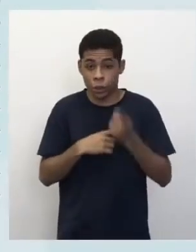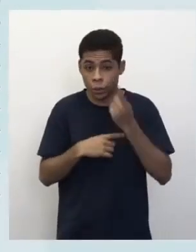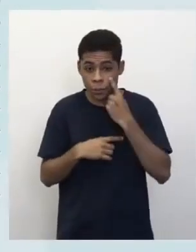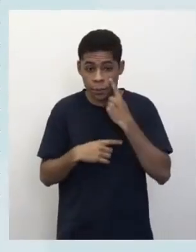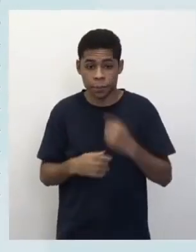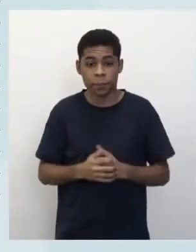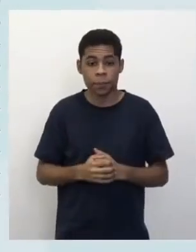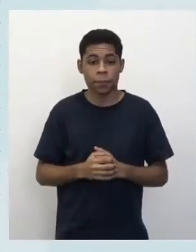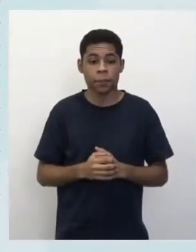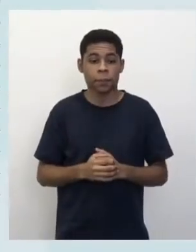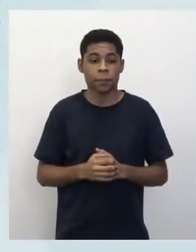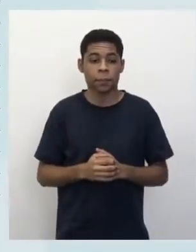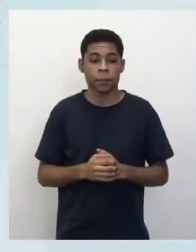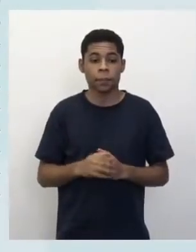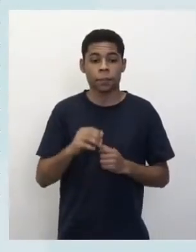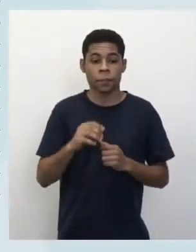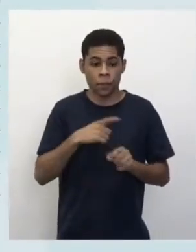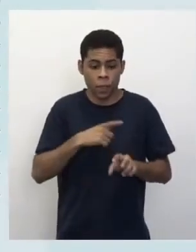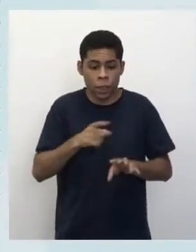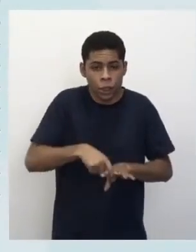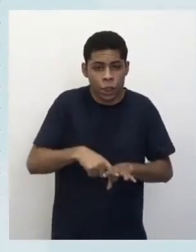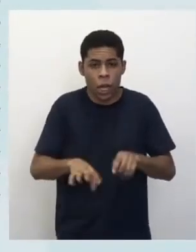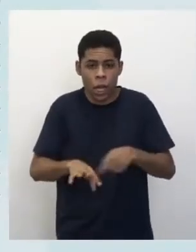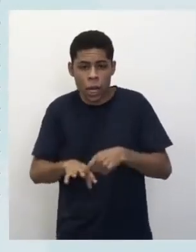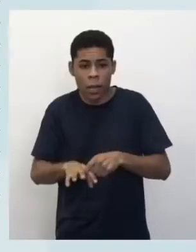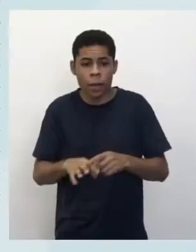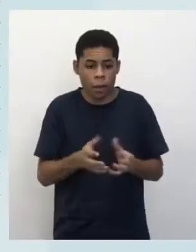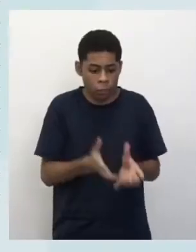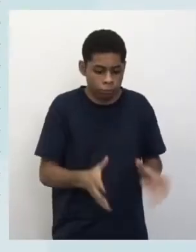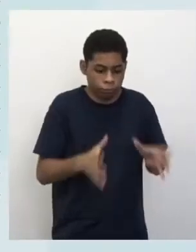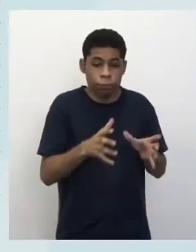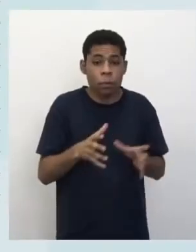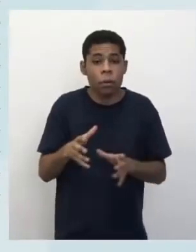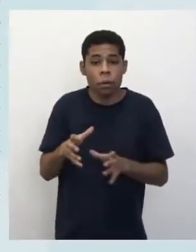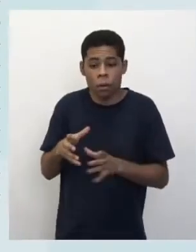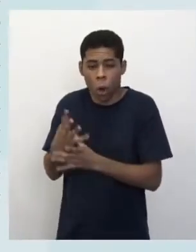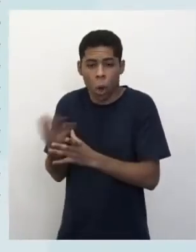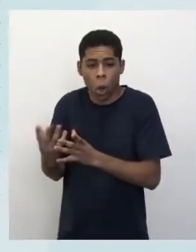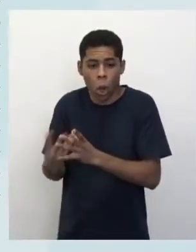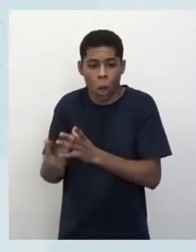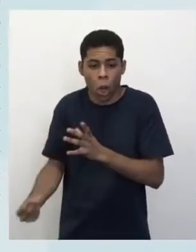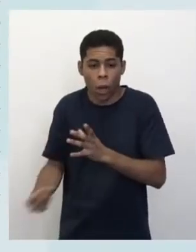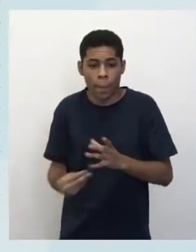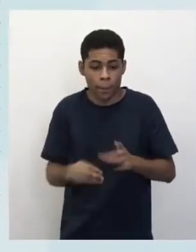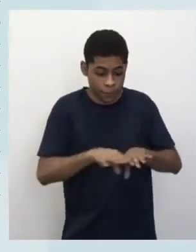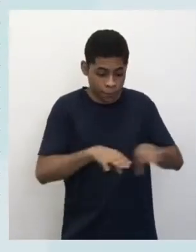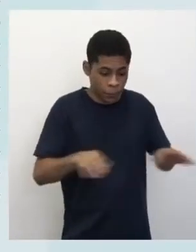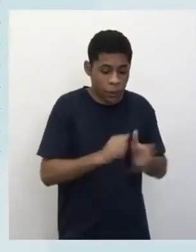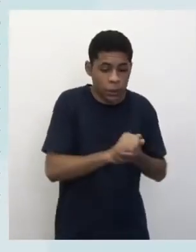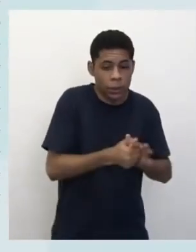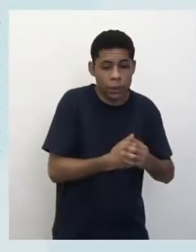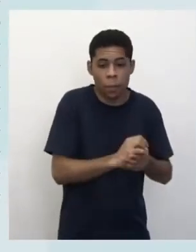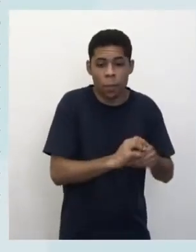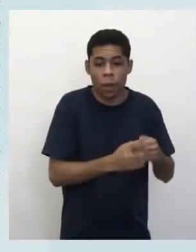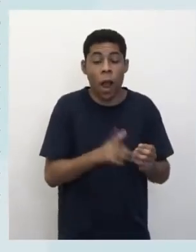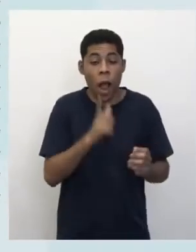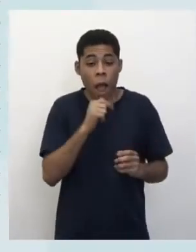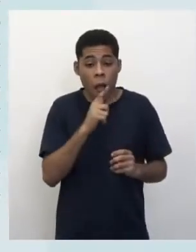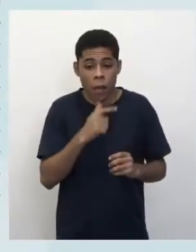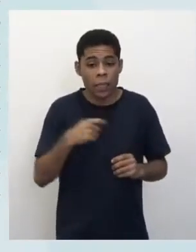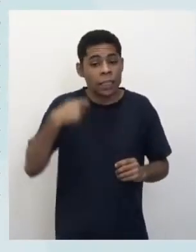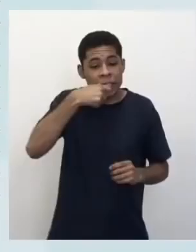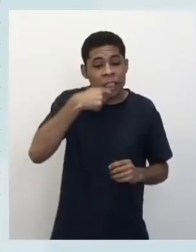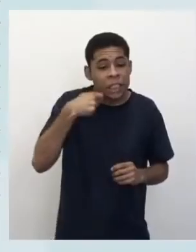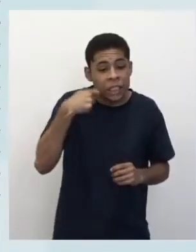atenção. Chinelos, vaso, descarga. Pia, sabonete. Água, escova,